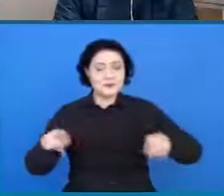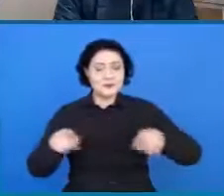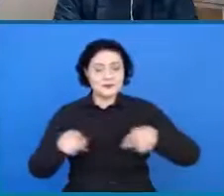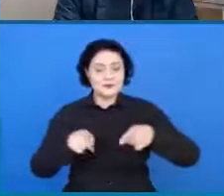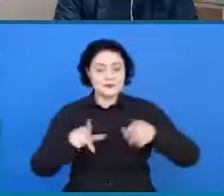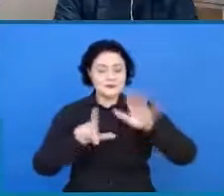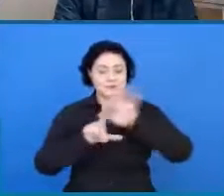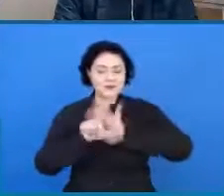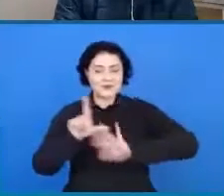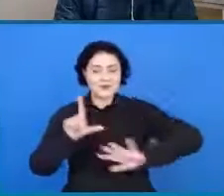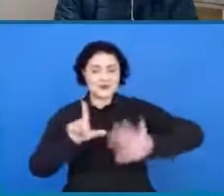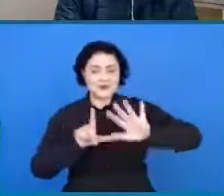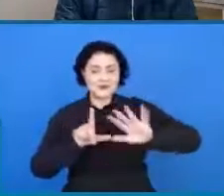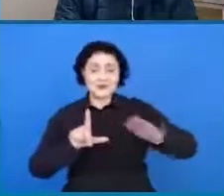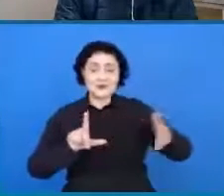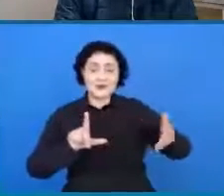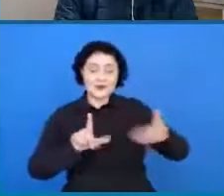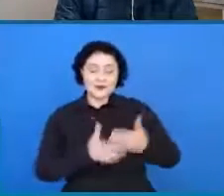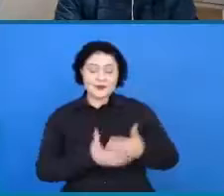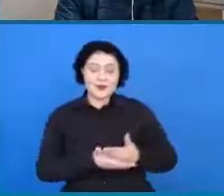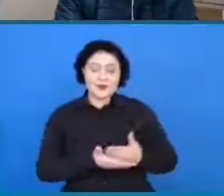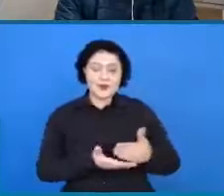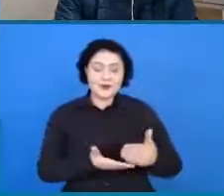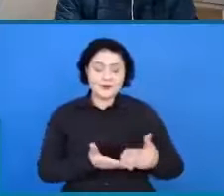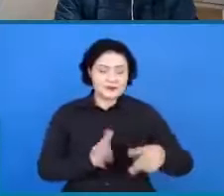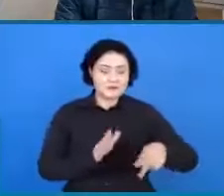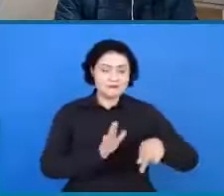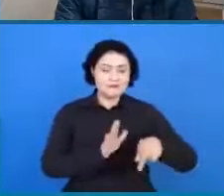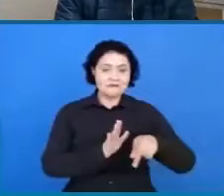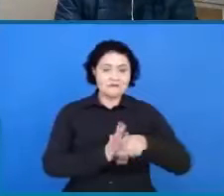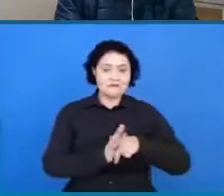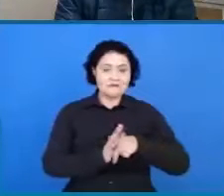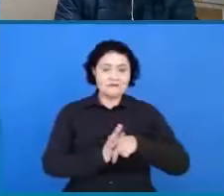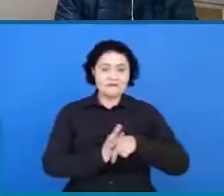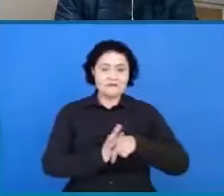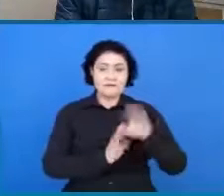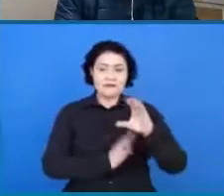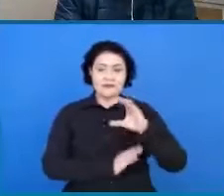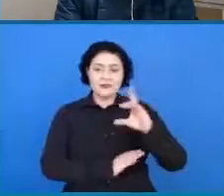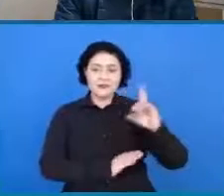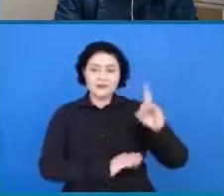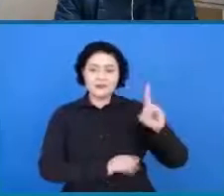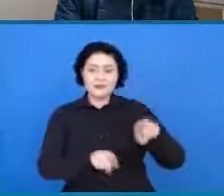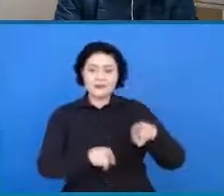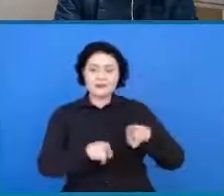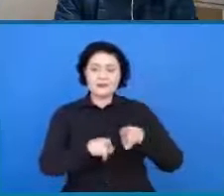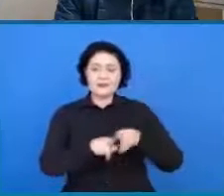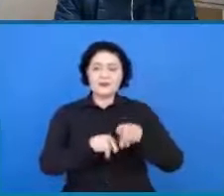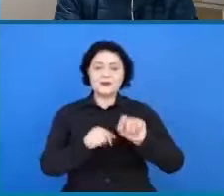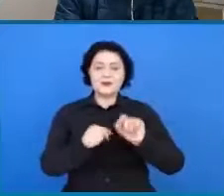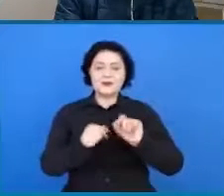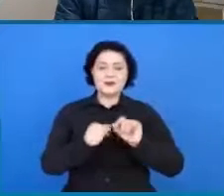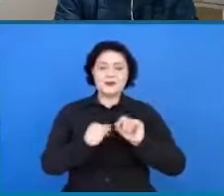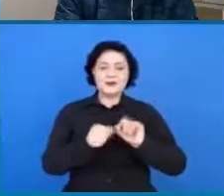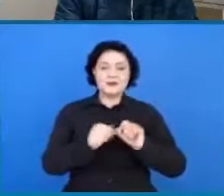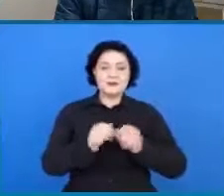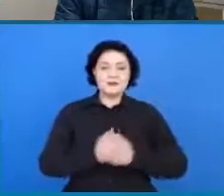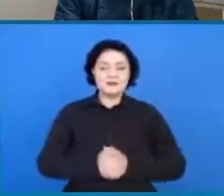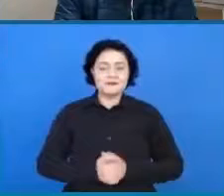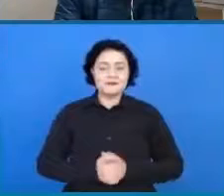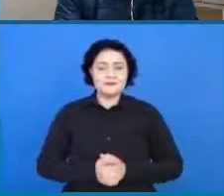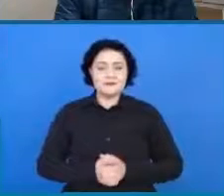plataformas começamos a lançar esses álbuns e essas coletâneas e